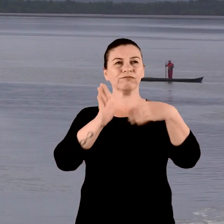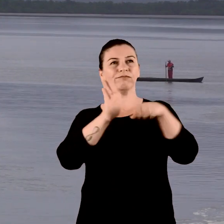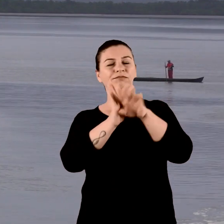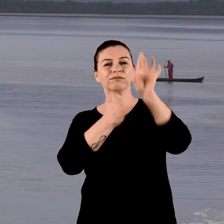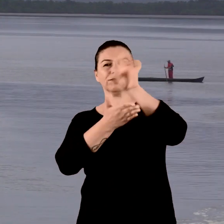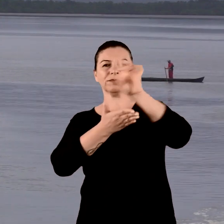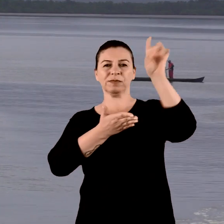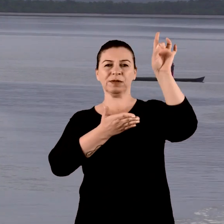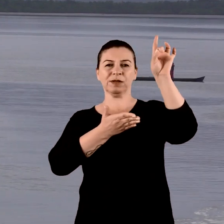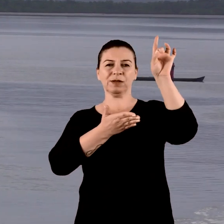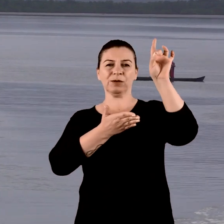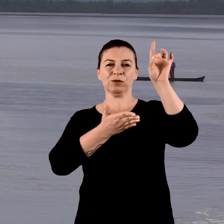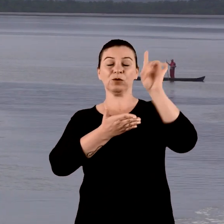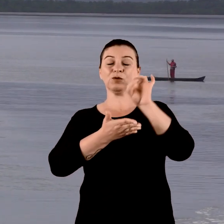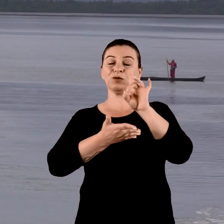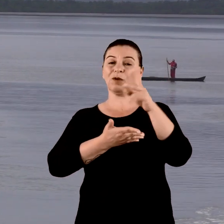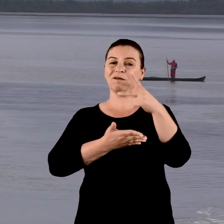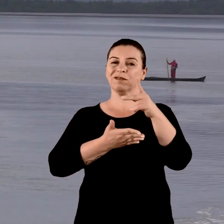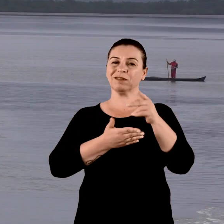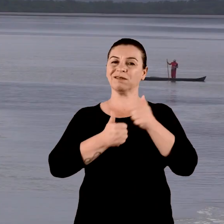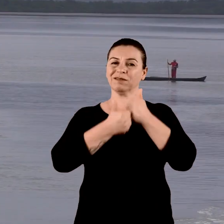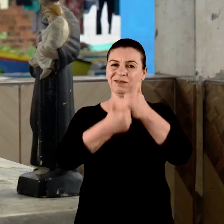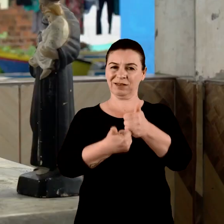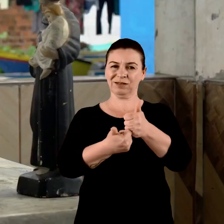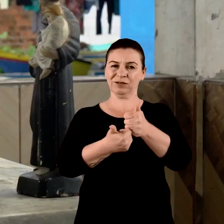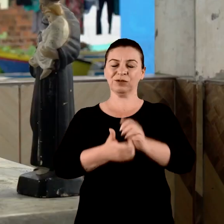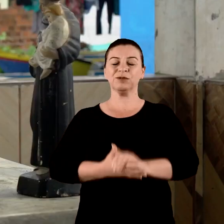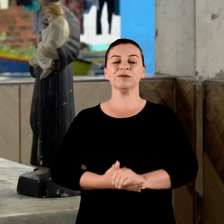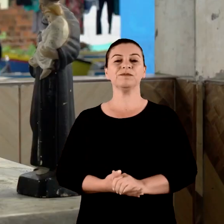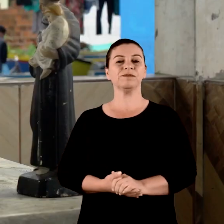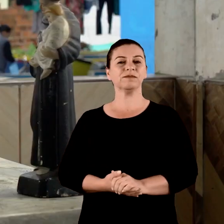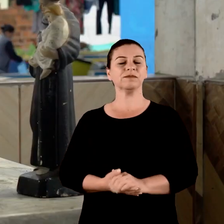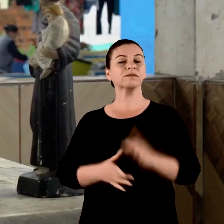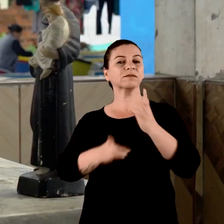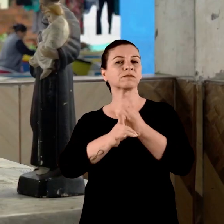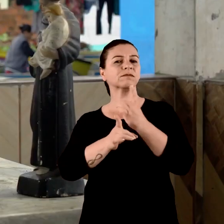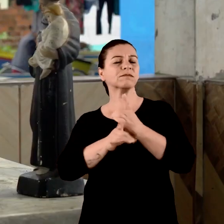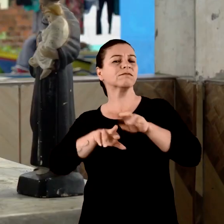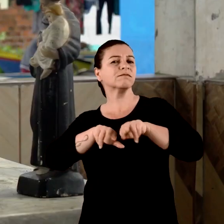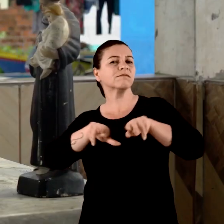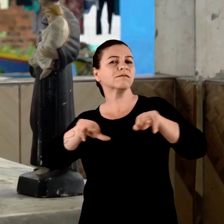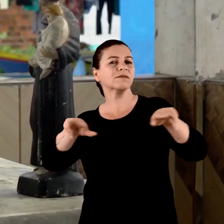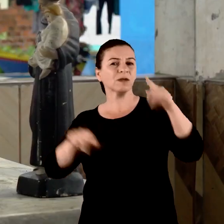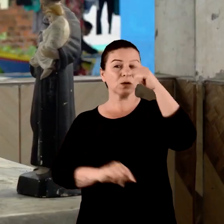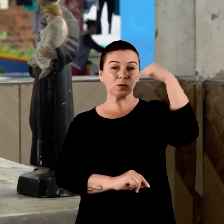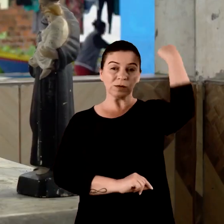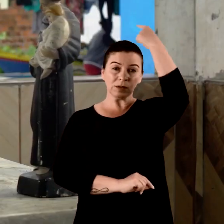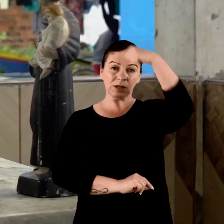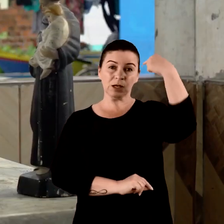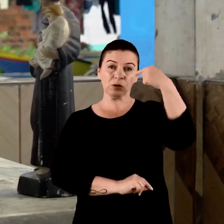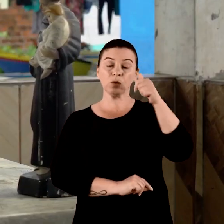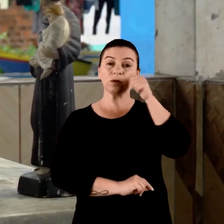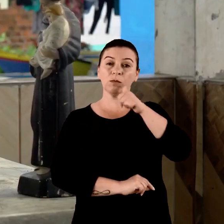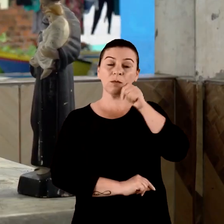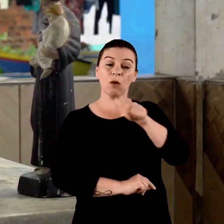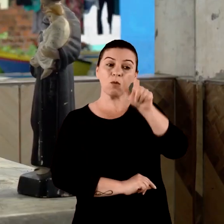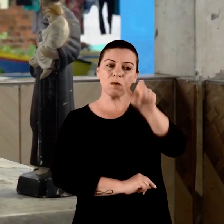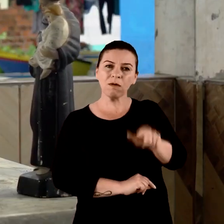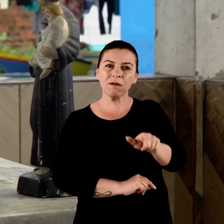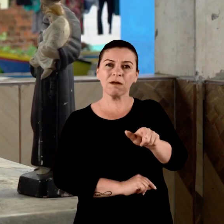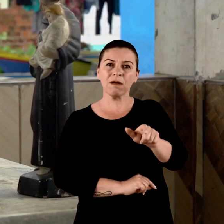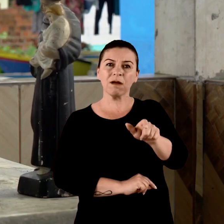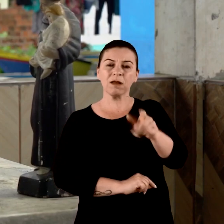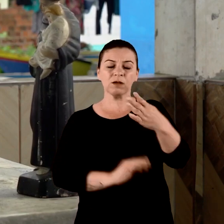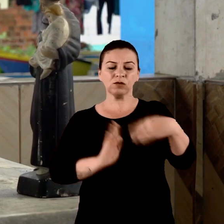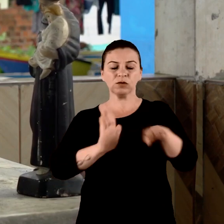conduzem a Deus, basta que você queira segui-los. Aí eu encontro outros santos, outras pessoas, uma senhora,